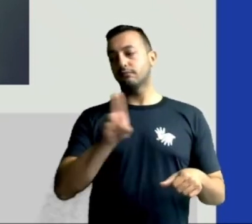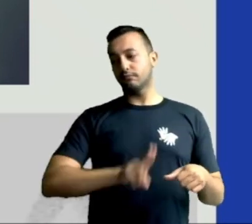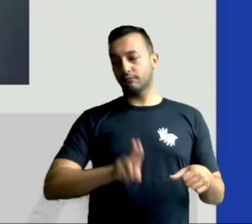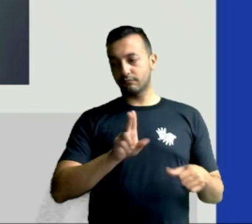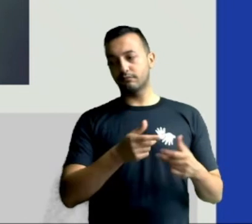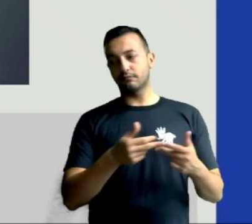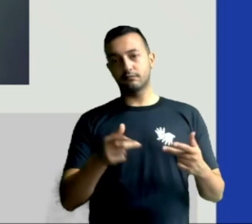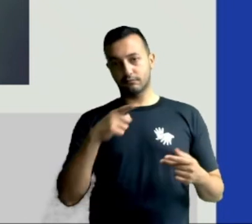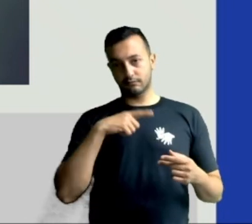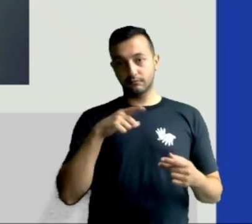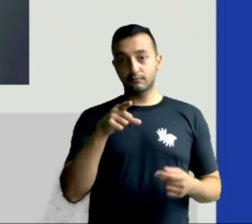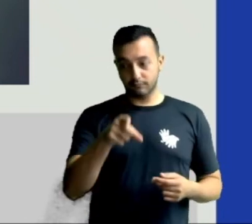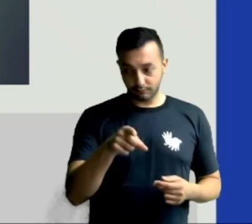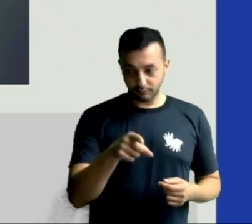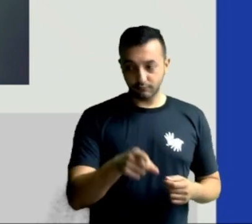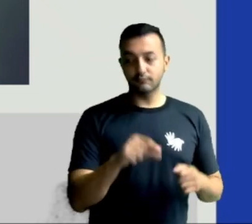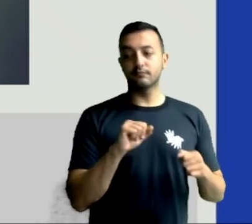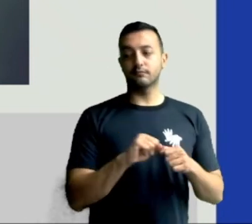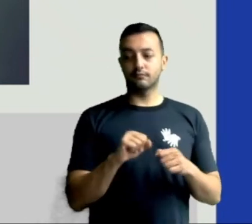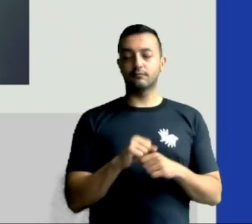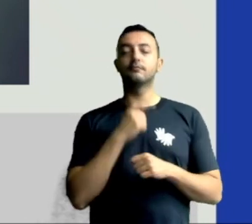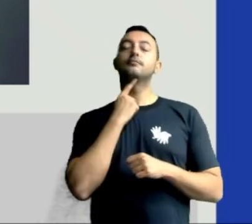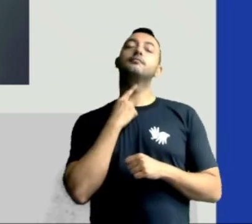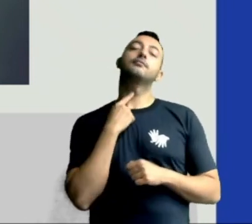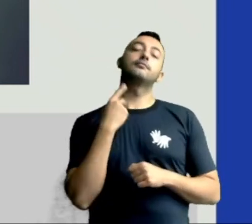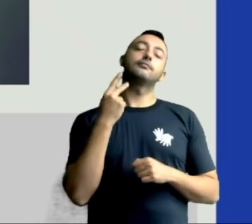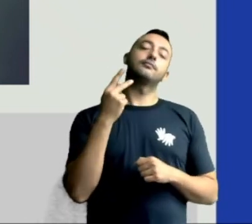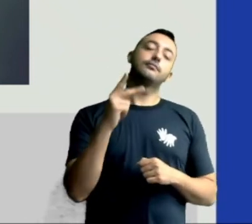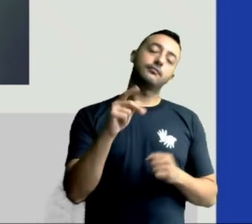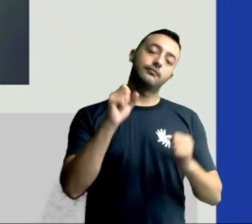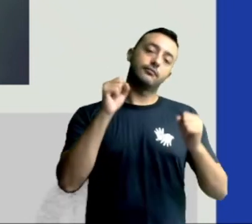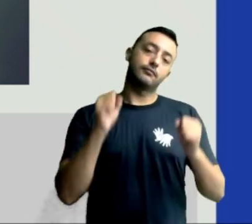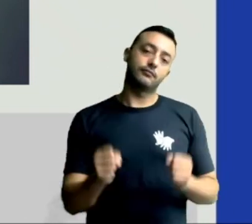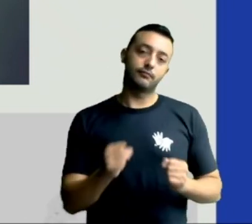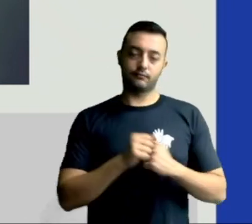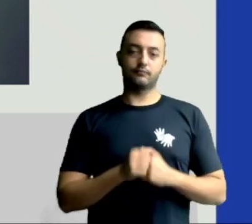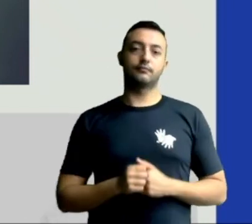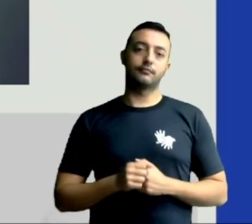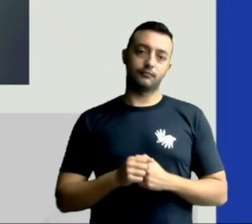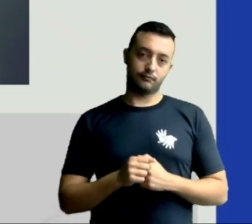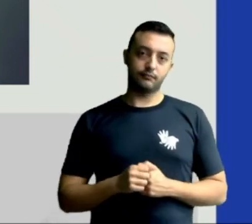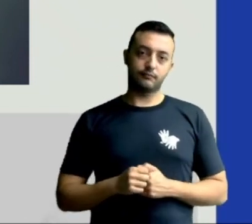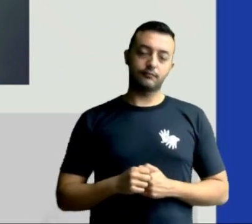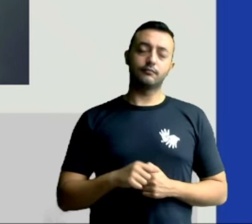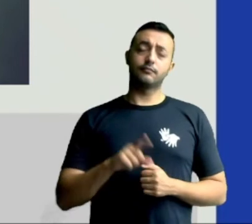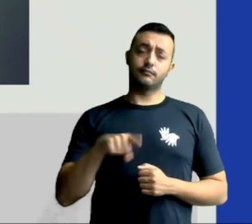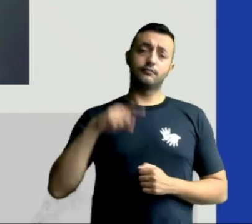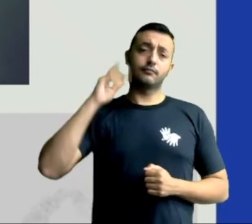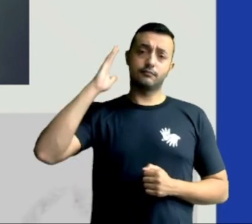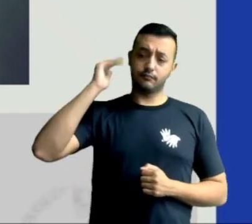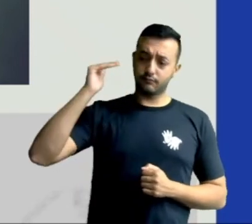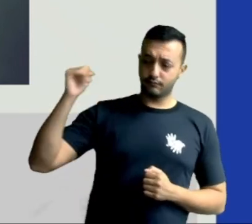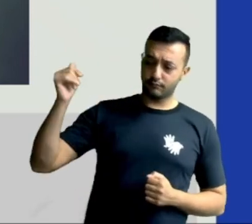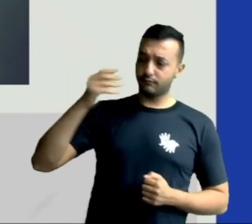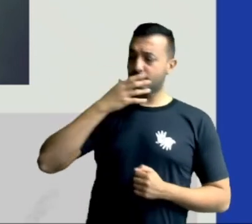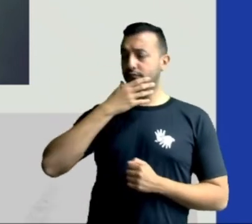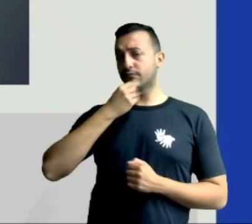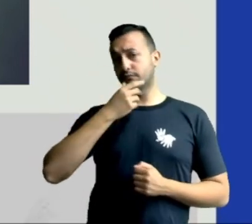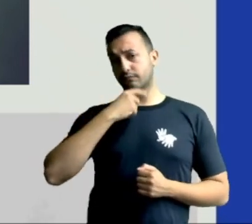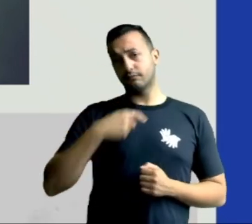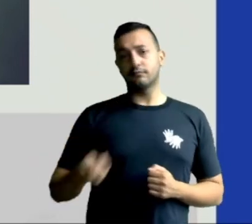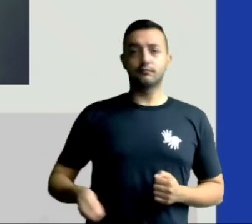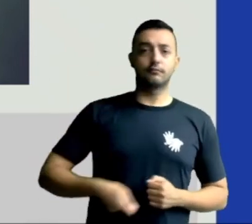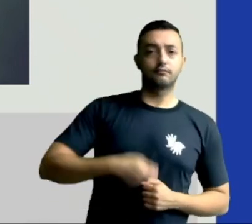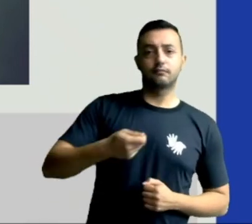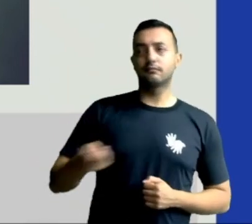que você tiver e faça o que você puder. Então, isso aí é de um famoso jogador de tênis,